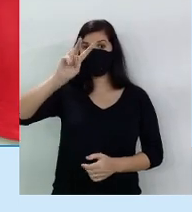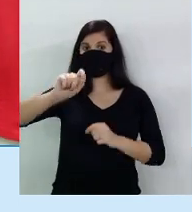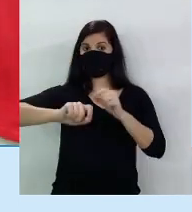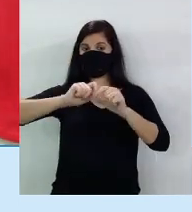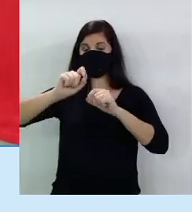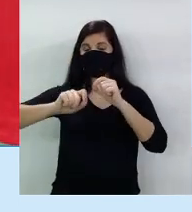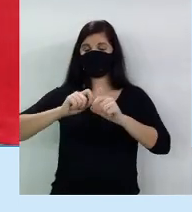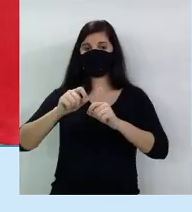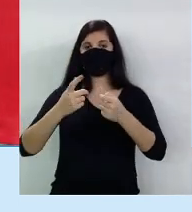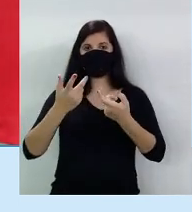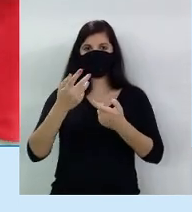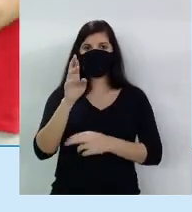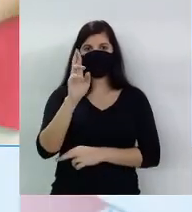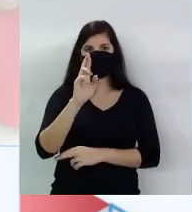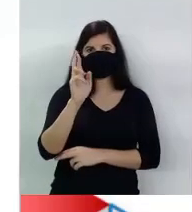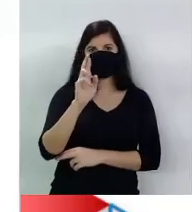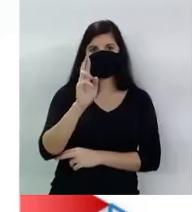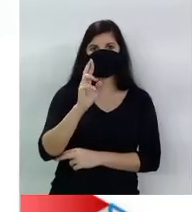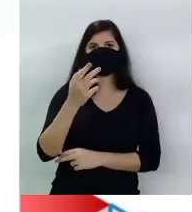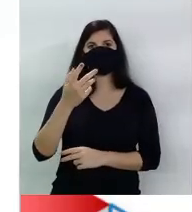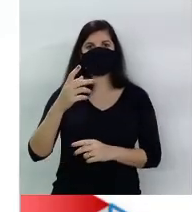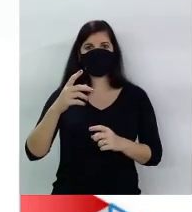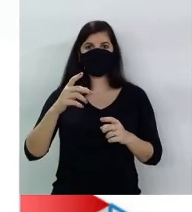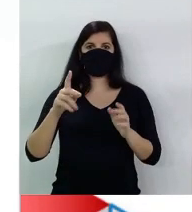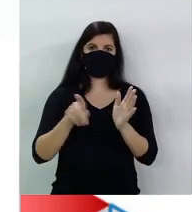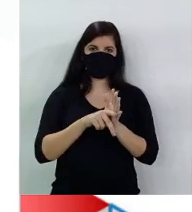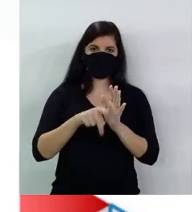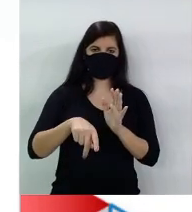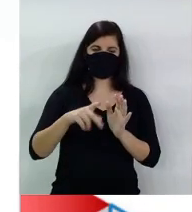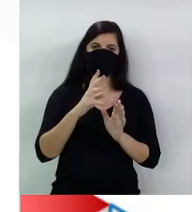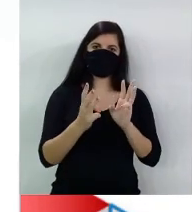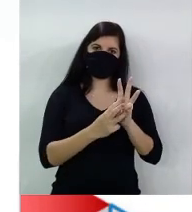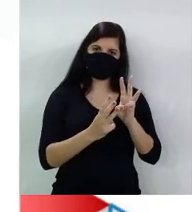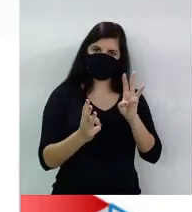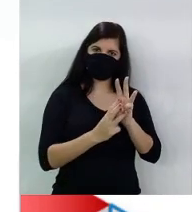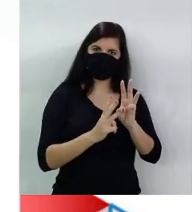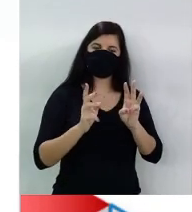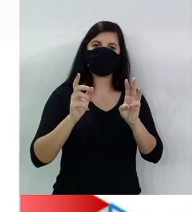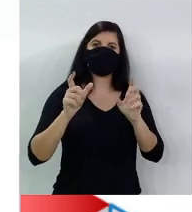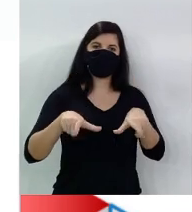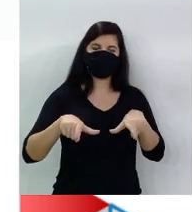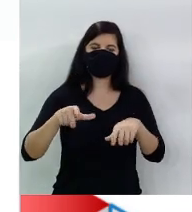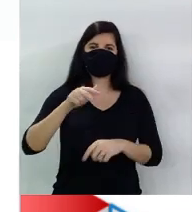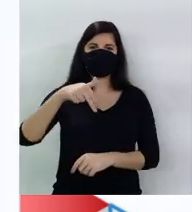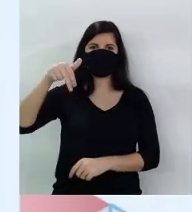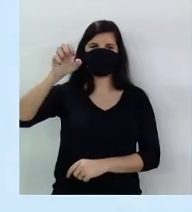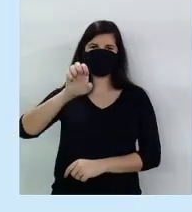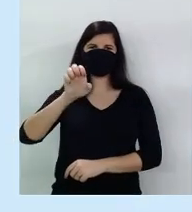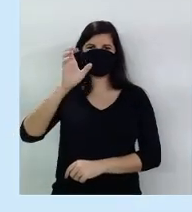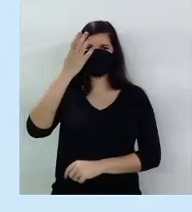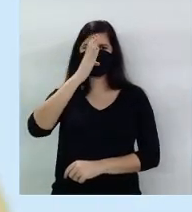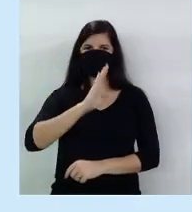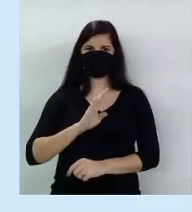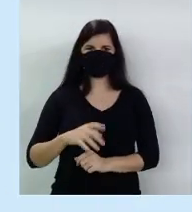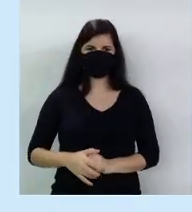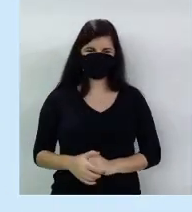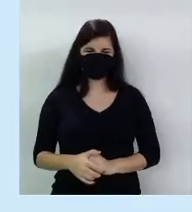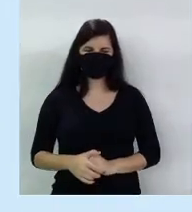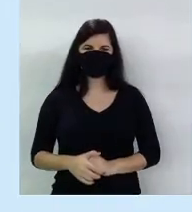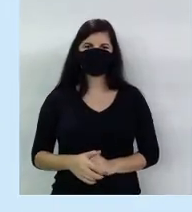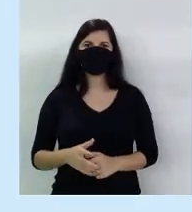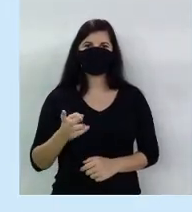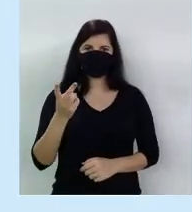que é uma tradição religiosa típica aqui dos povos indígenas de onde? Nordeste brasileiro. E